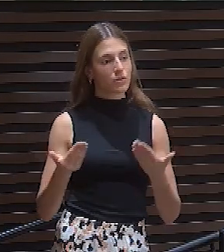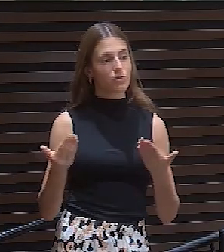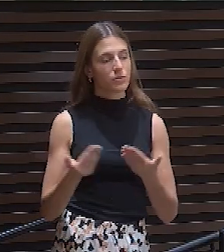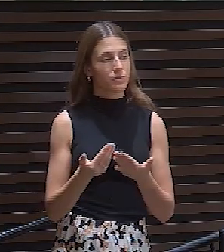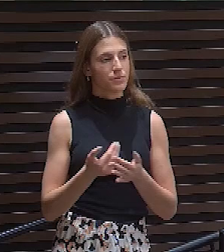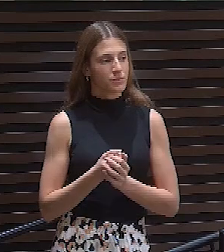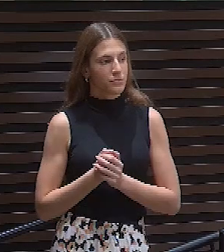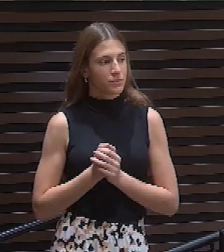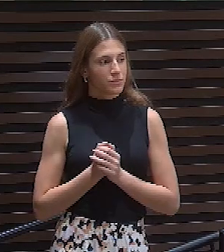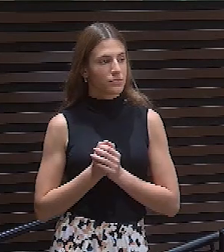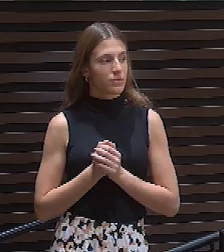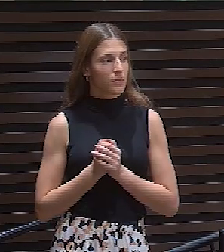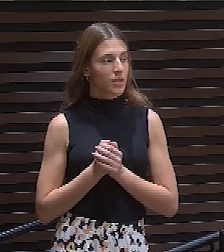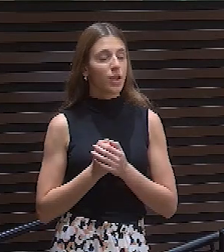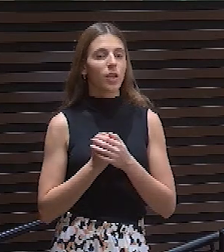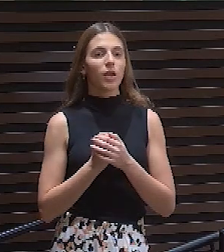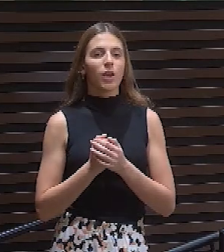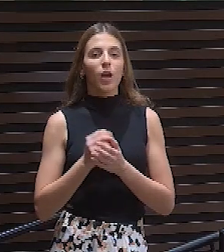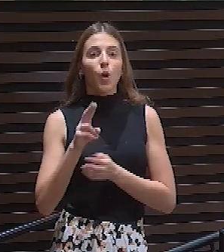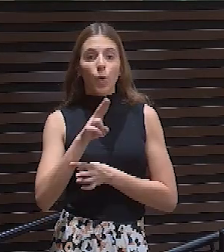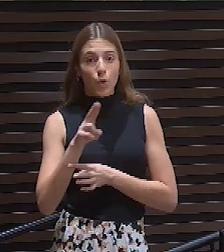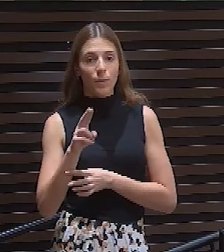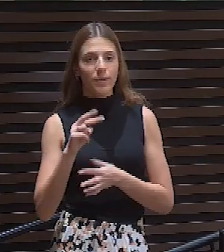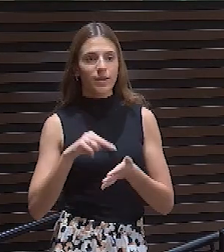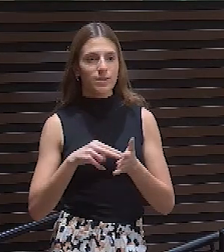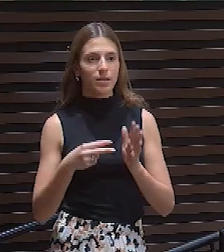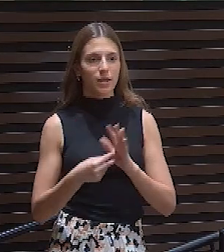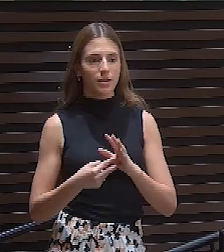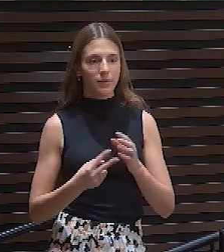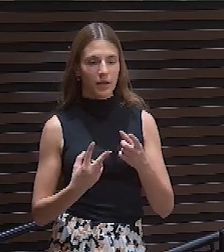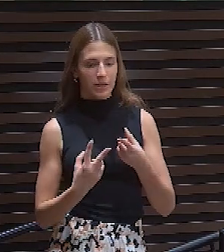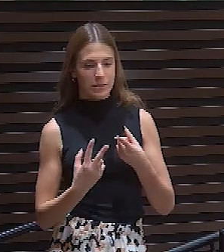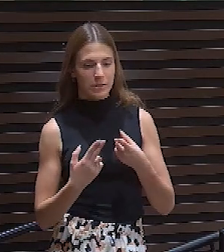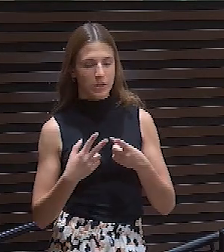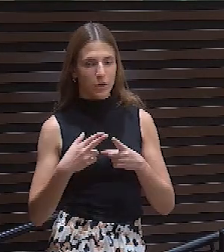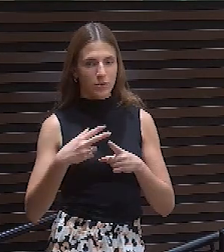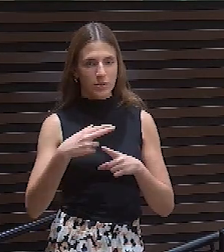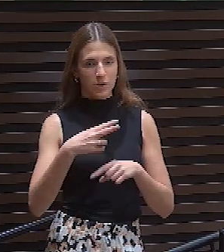uma circuncisão, é um círculo.